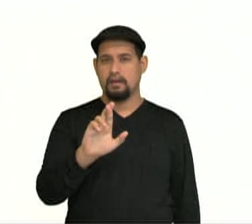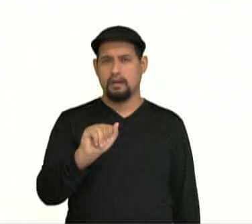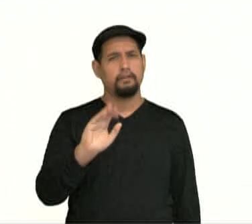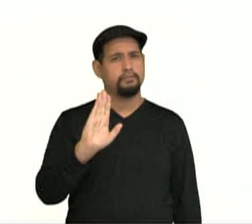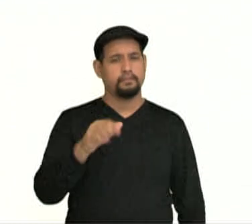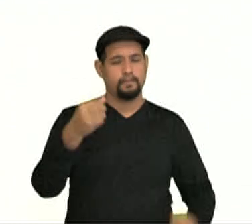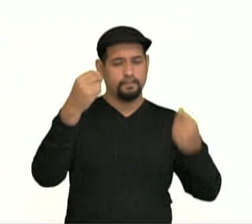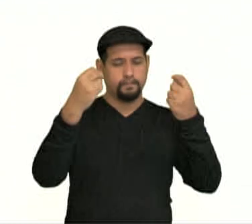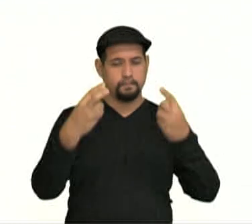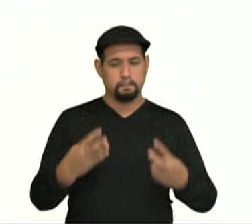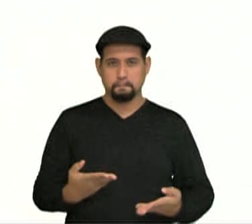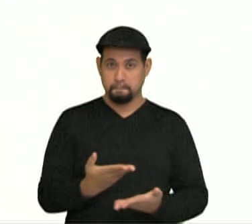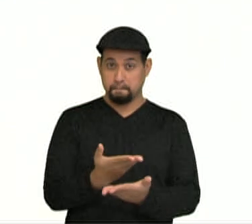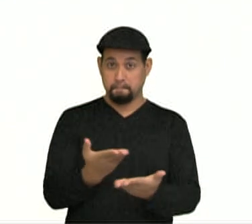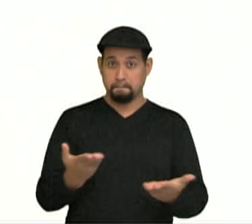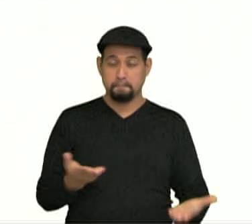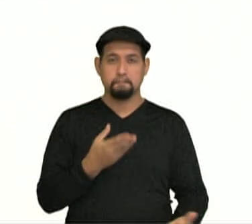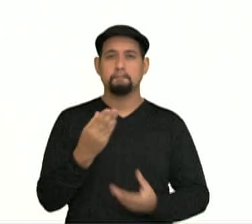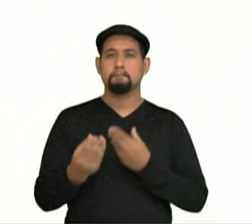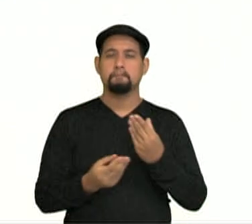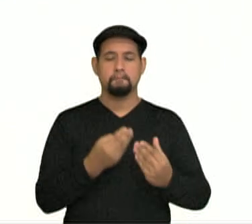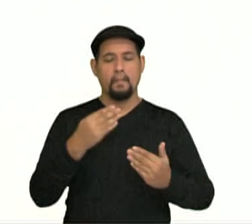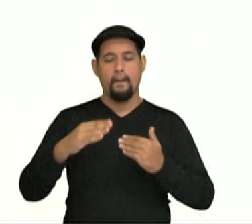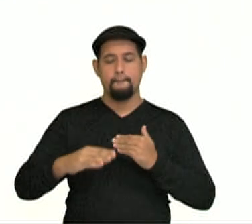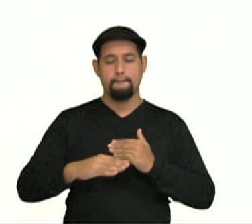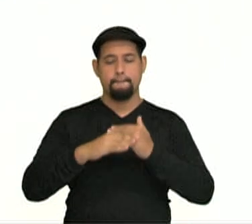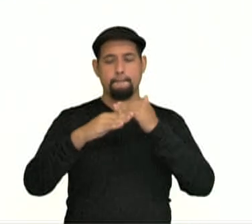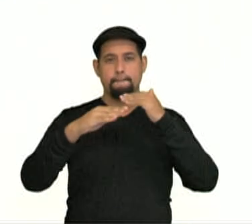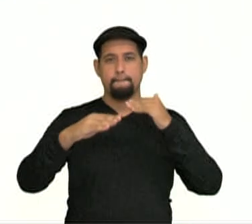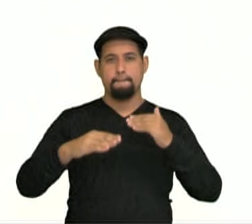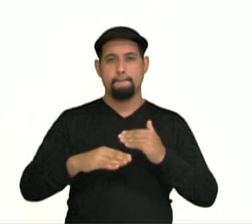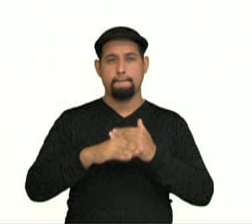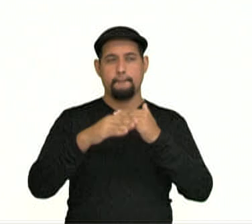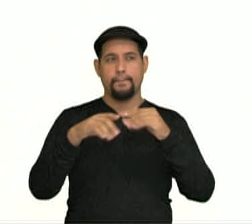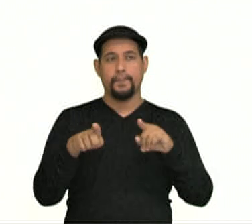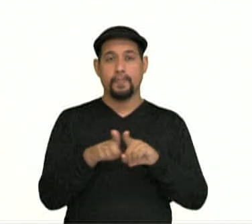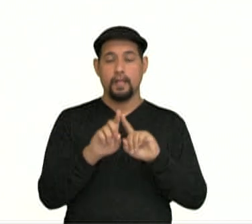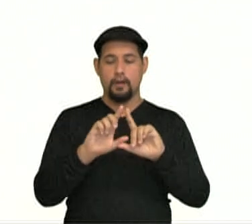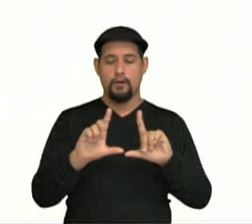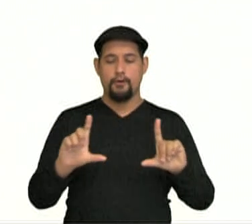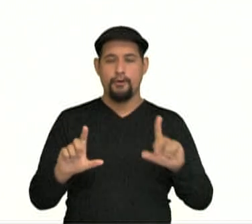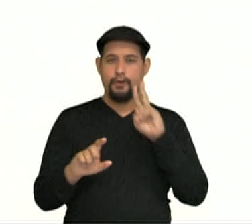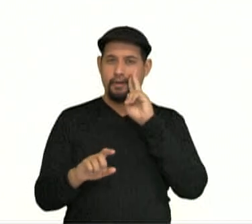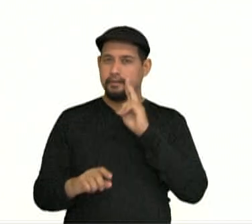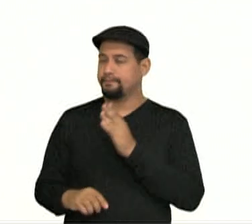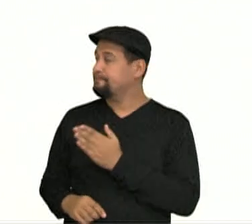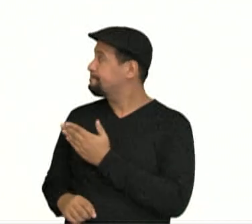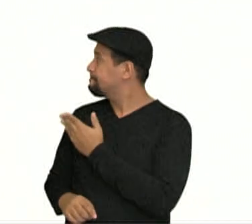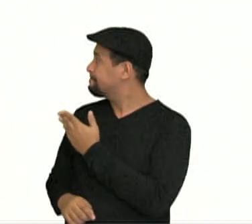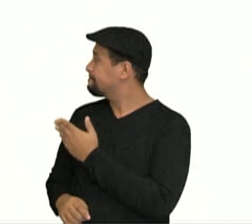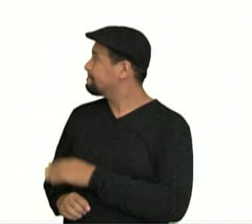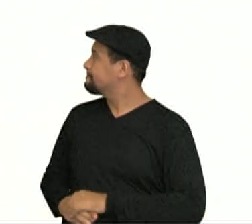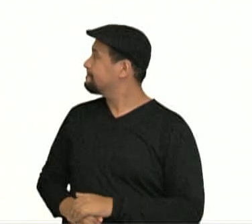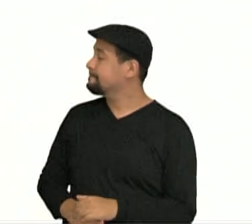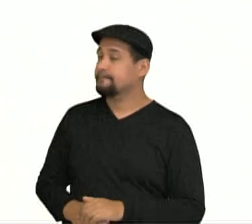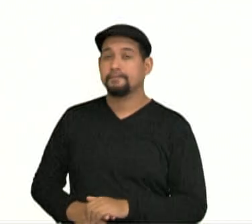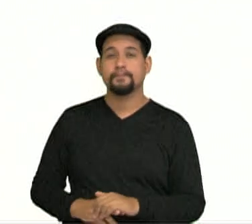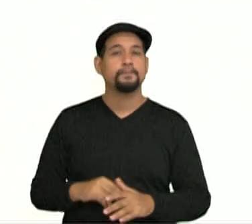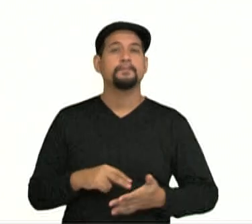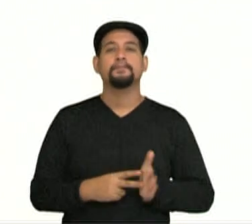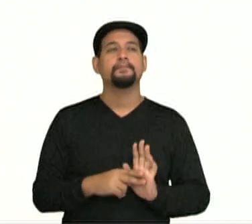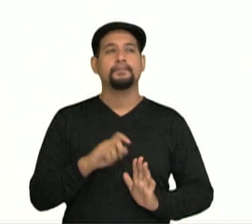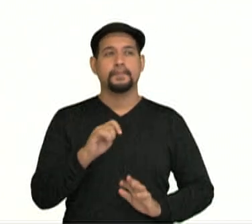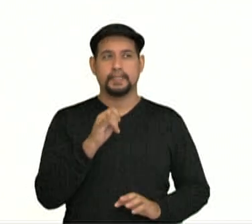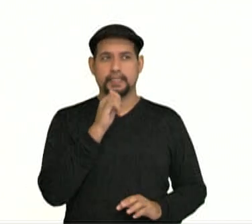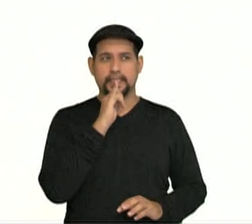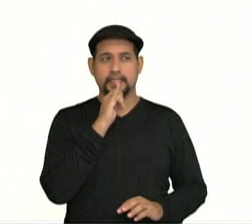você sobre a dinâmica das placas tectônicas. E aqui na tela agora aparece essa imagem para você que mostra